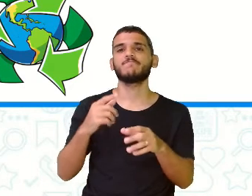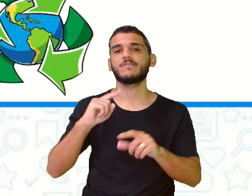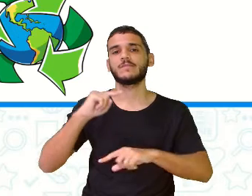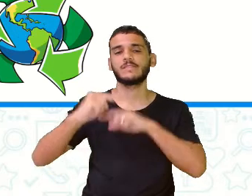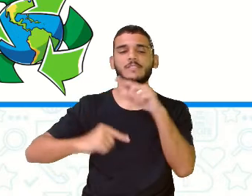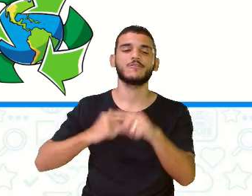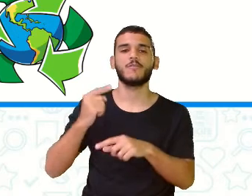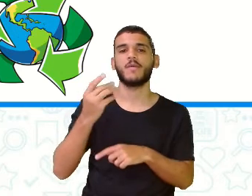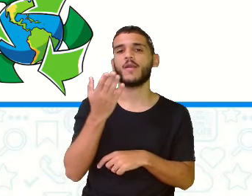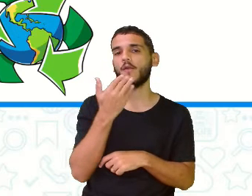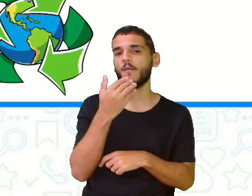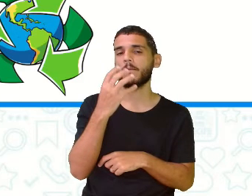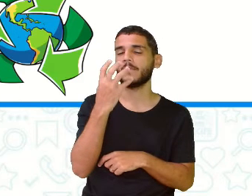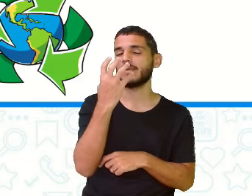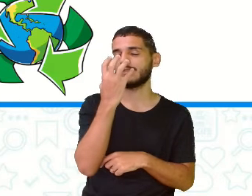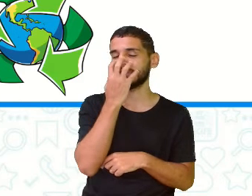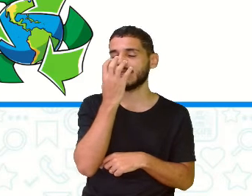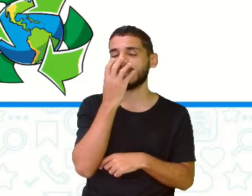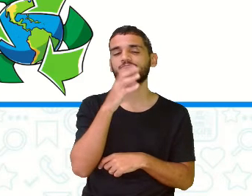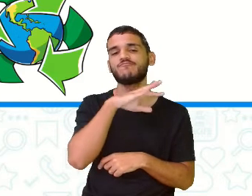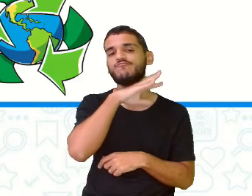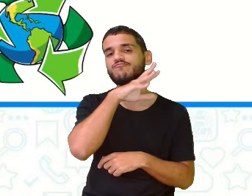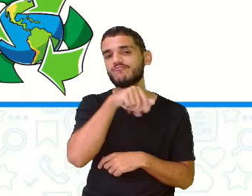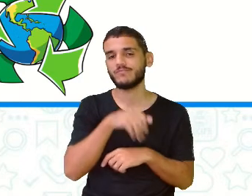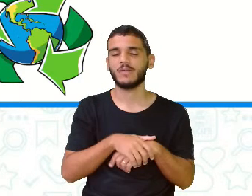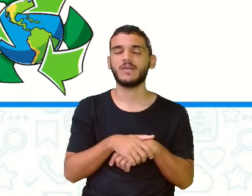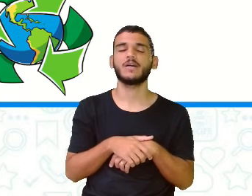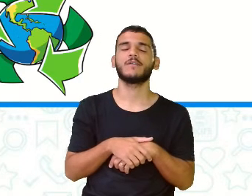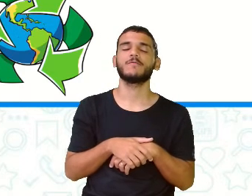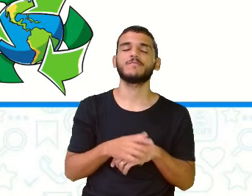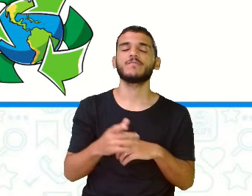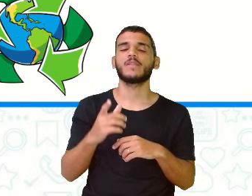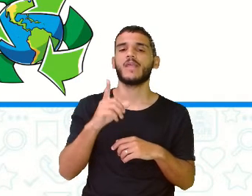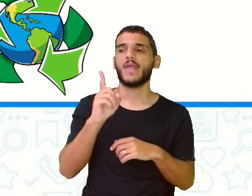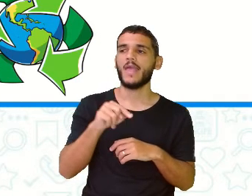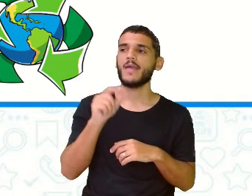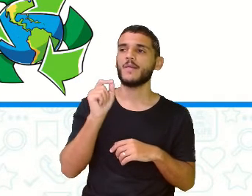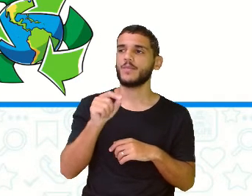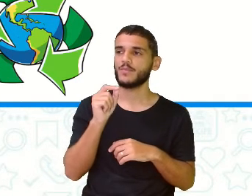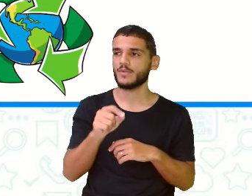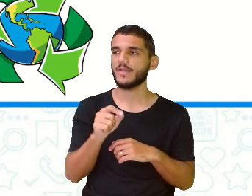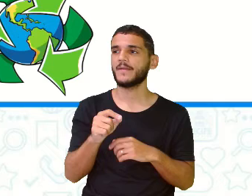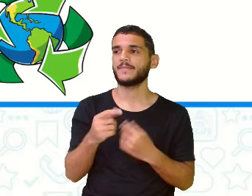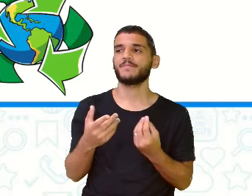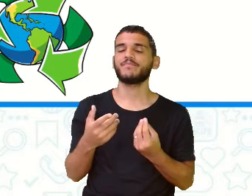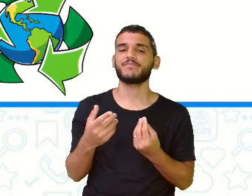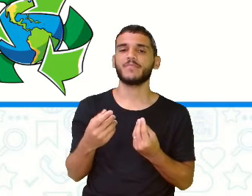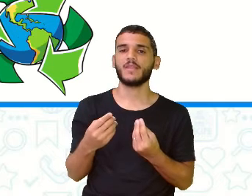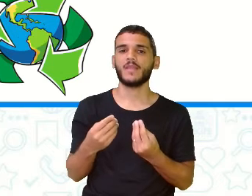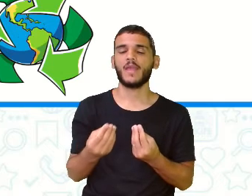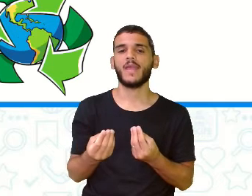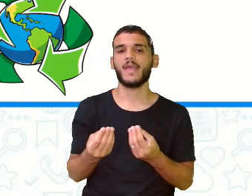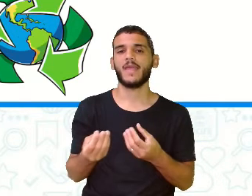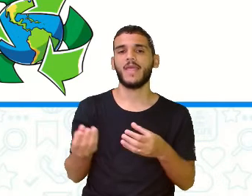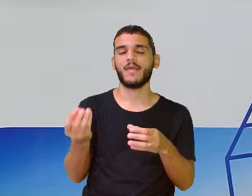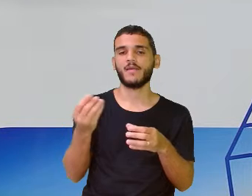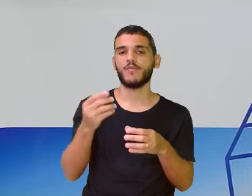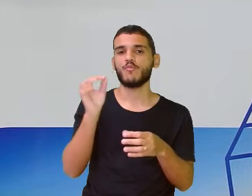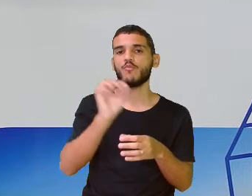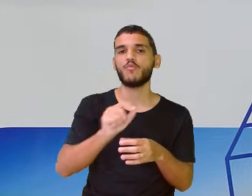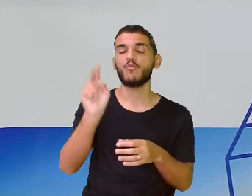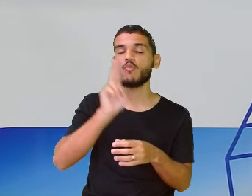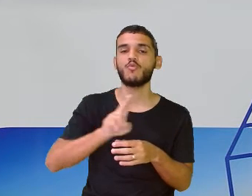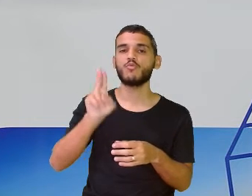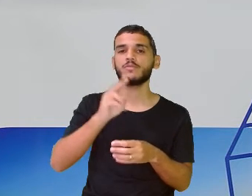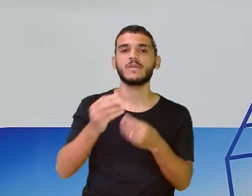a compostagem, que consiste na transformação das sobras agrícolas em adubo orgânico.